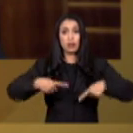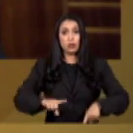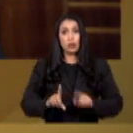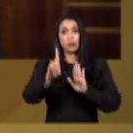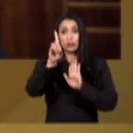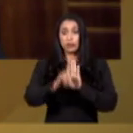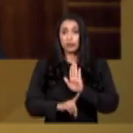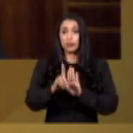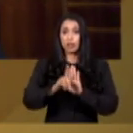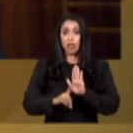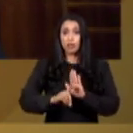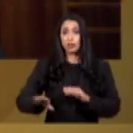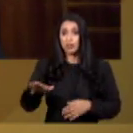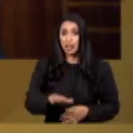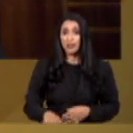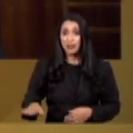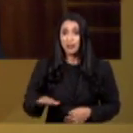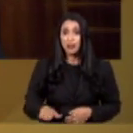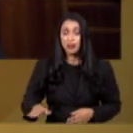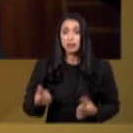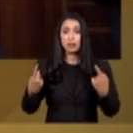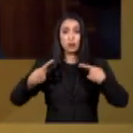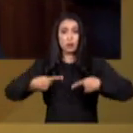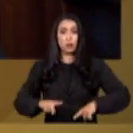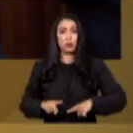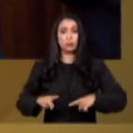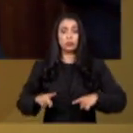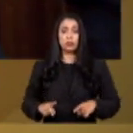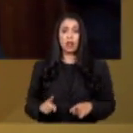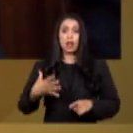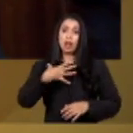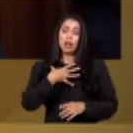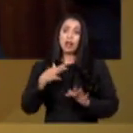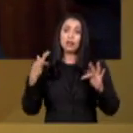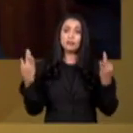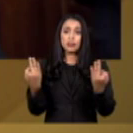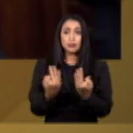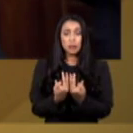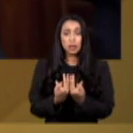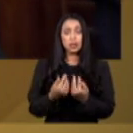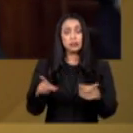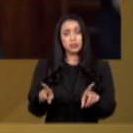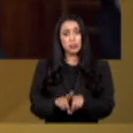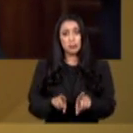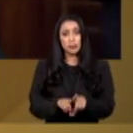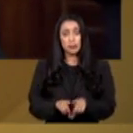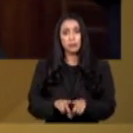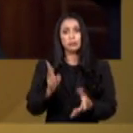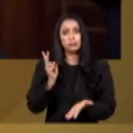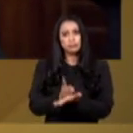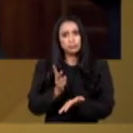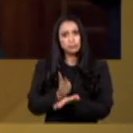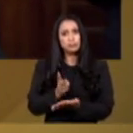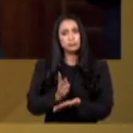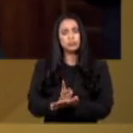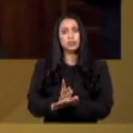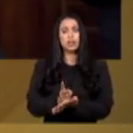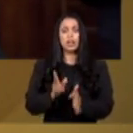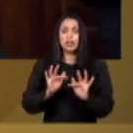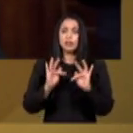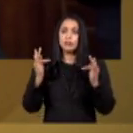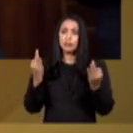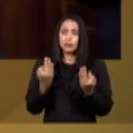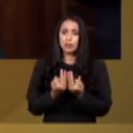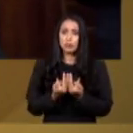da criança em uma família cedo para fazer a manutenção da rede em